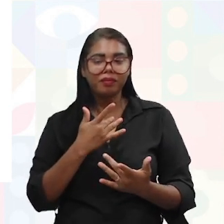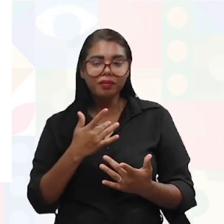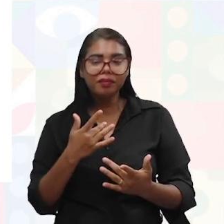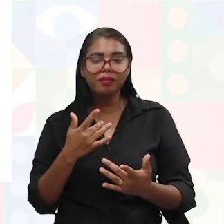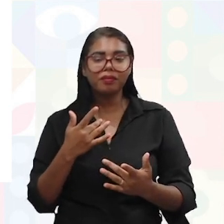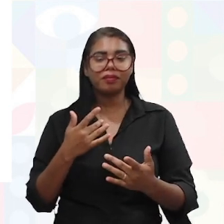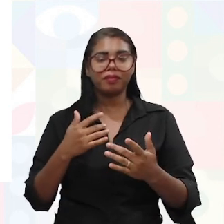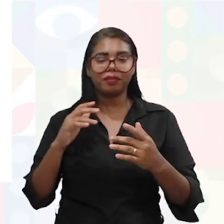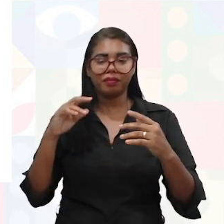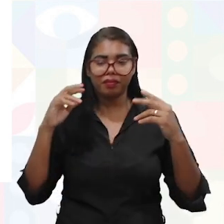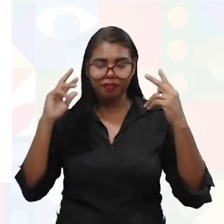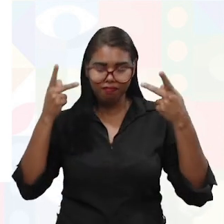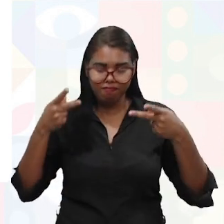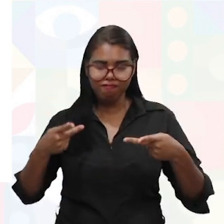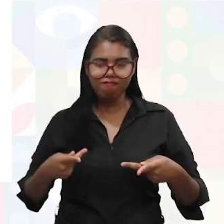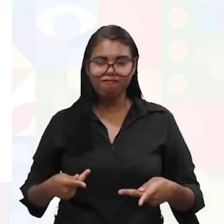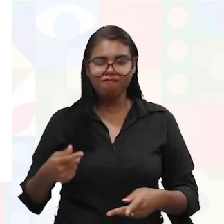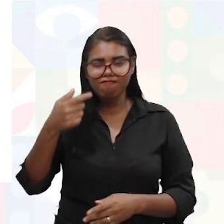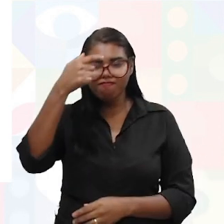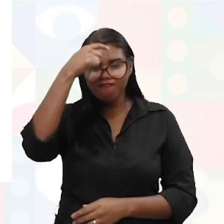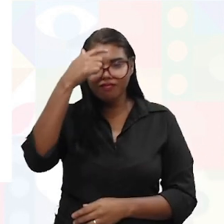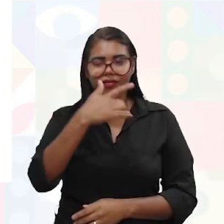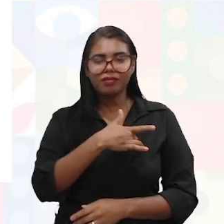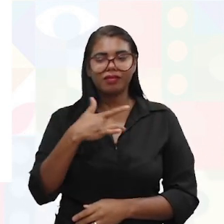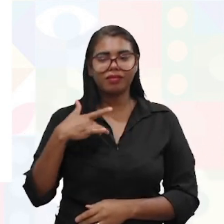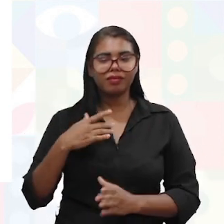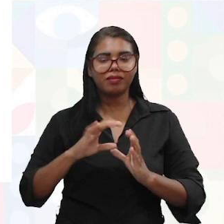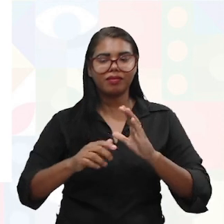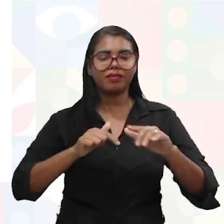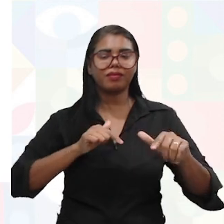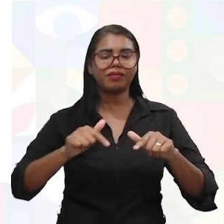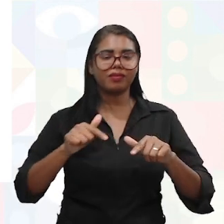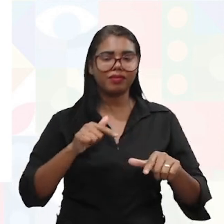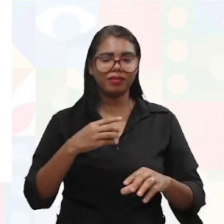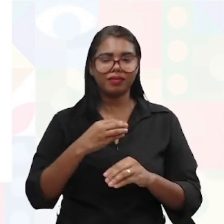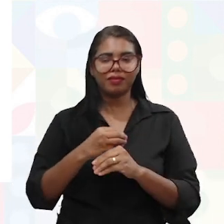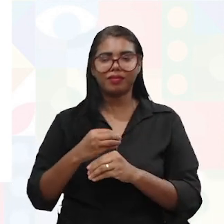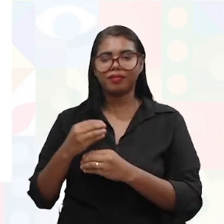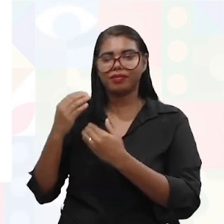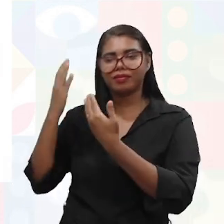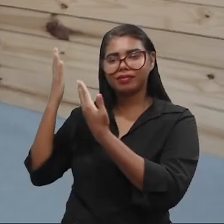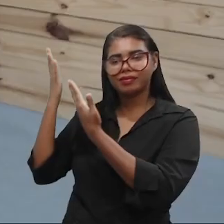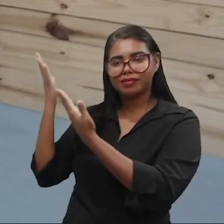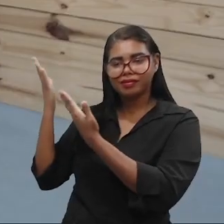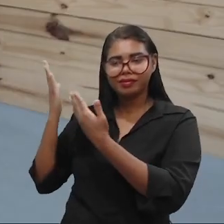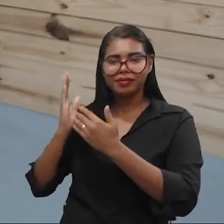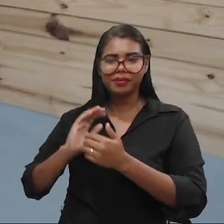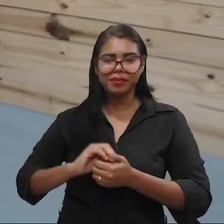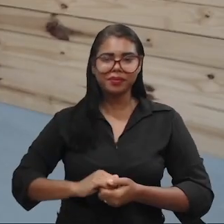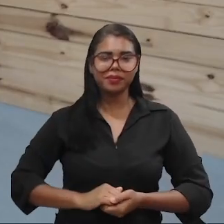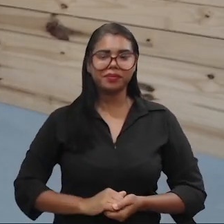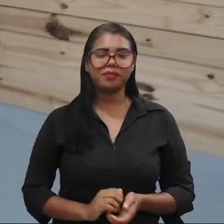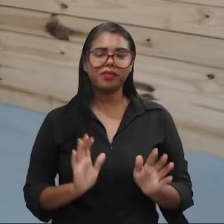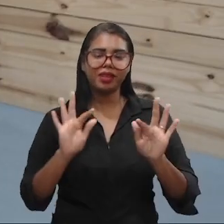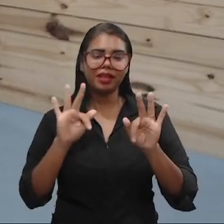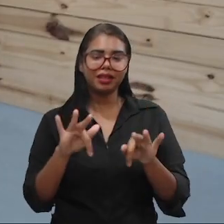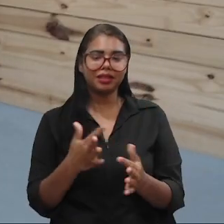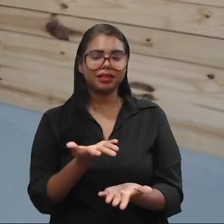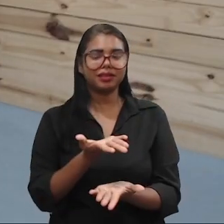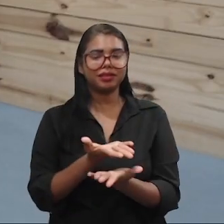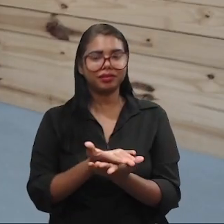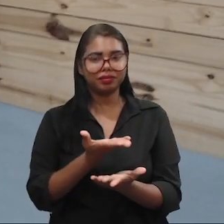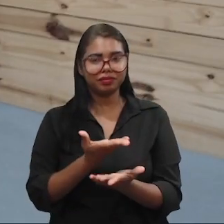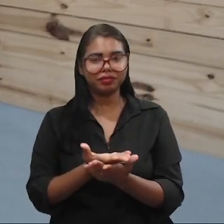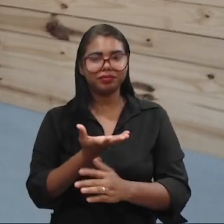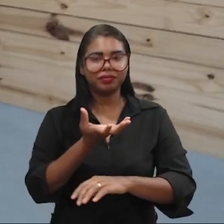ao comportamento humano e à saúde mental dos trabalhadores bom é isso finalizamos aqui